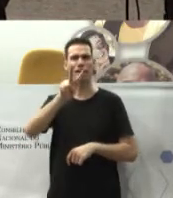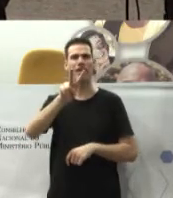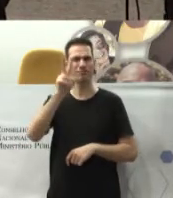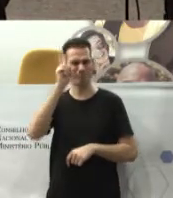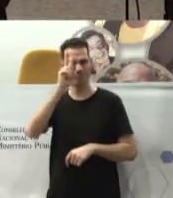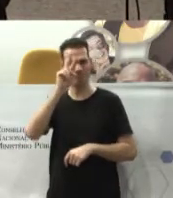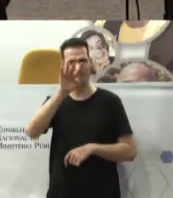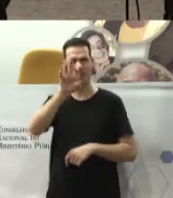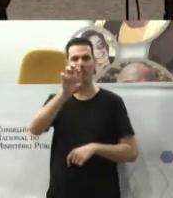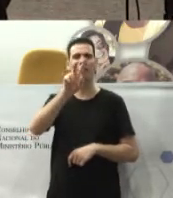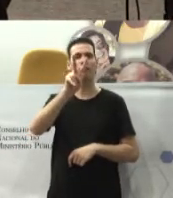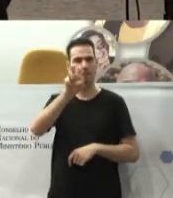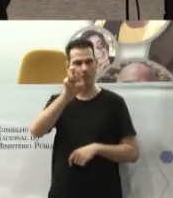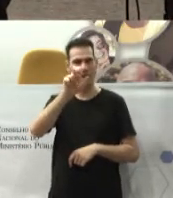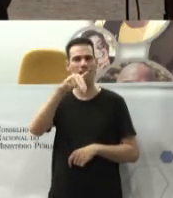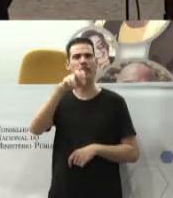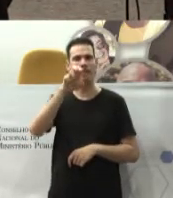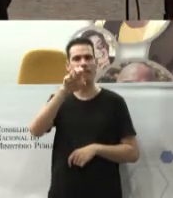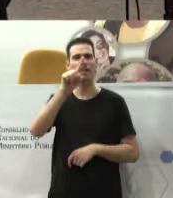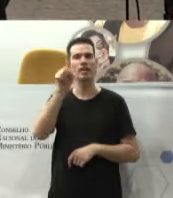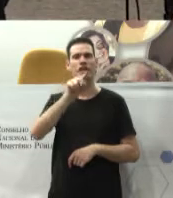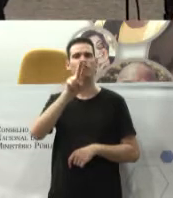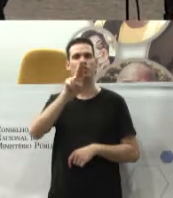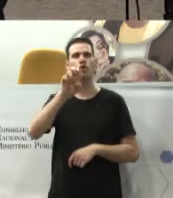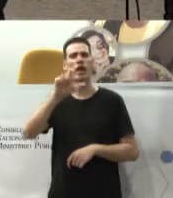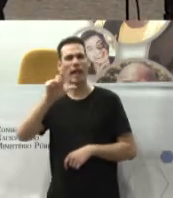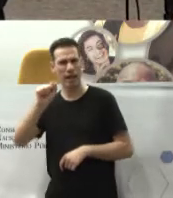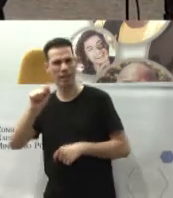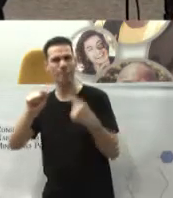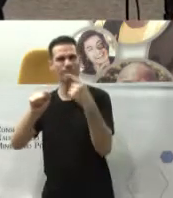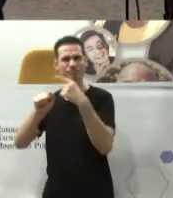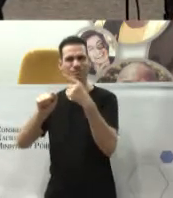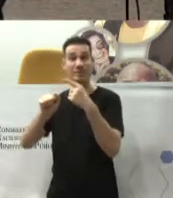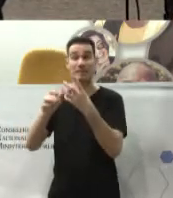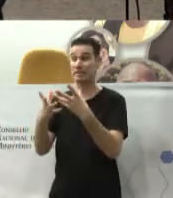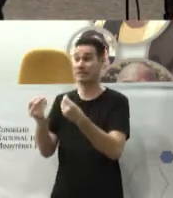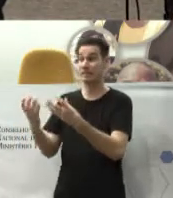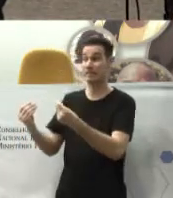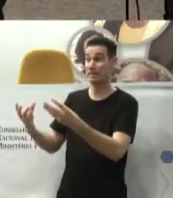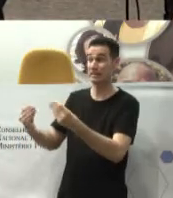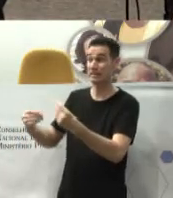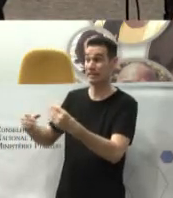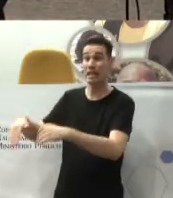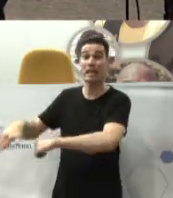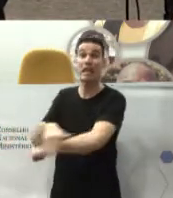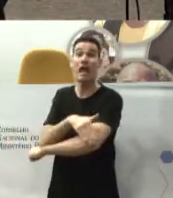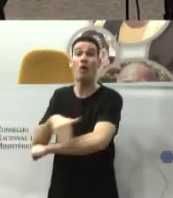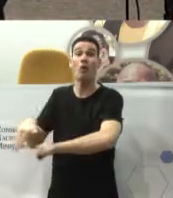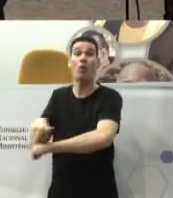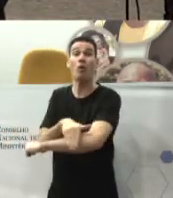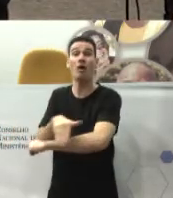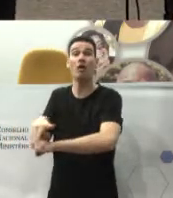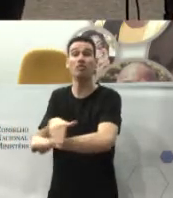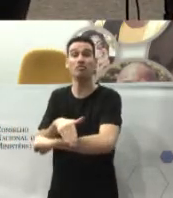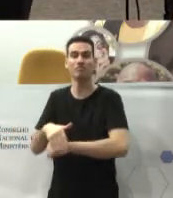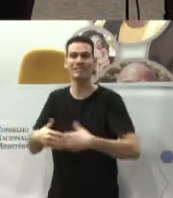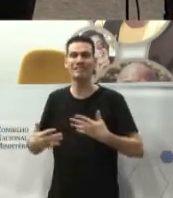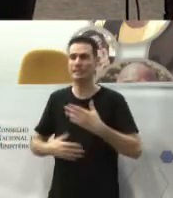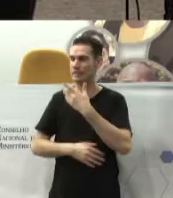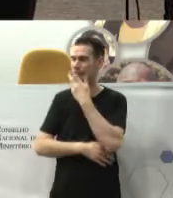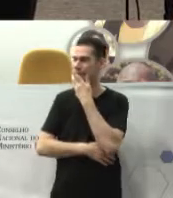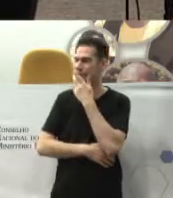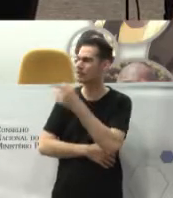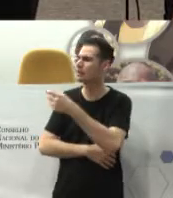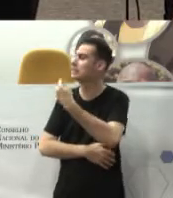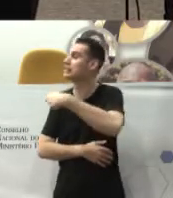Né? O diagnóstico que se faz disso não é fácil. Porque a nossa tendência é perguntar do que